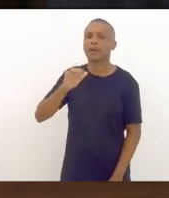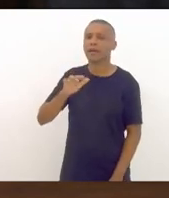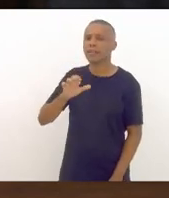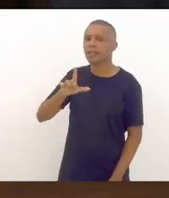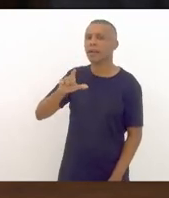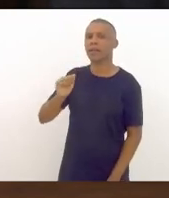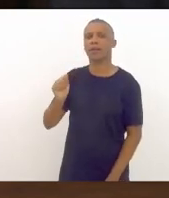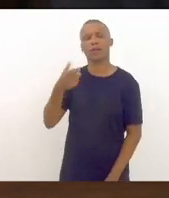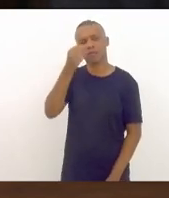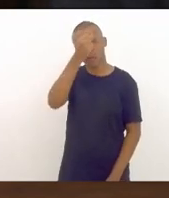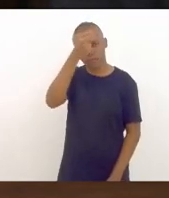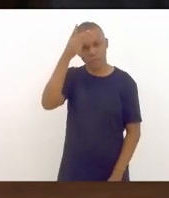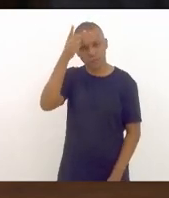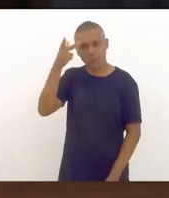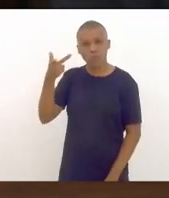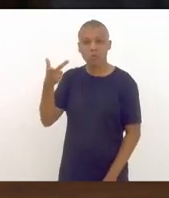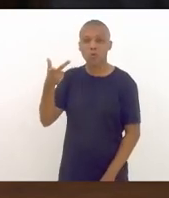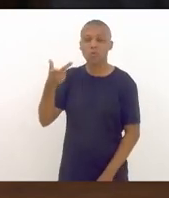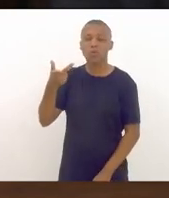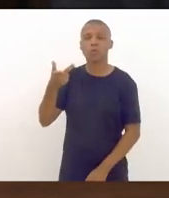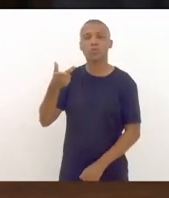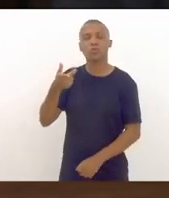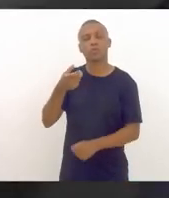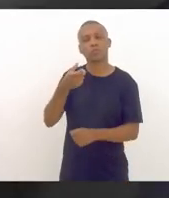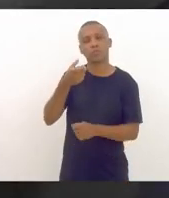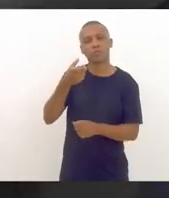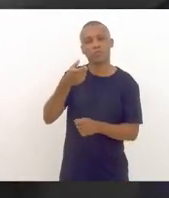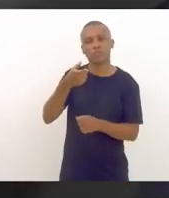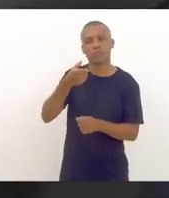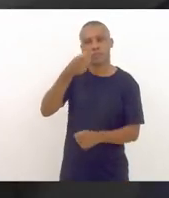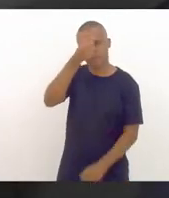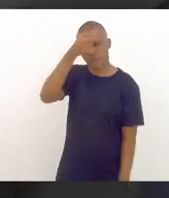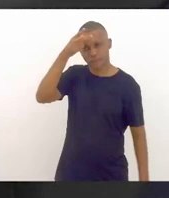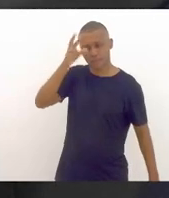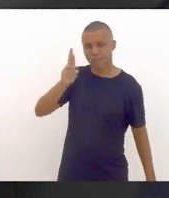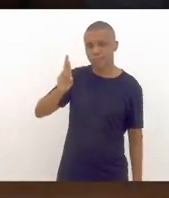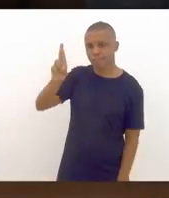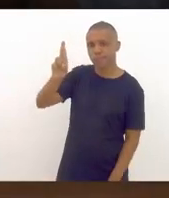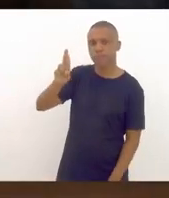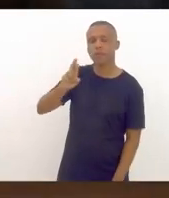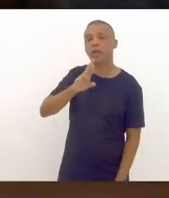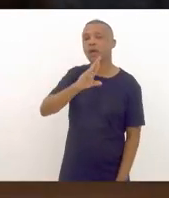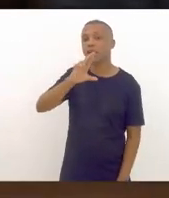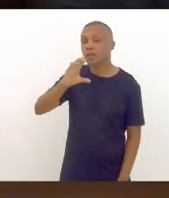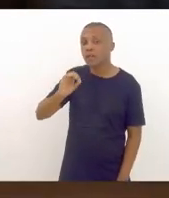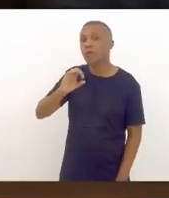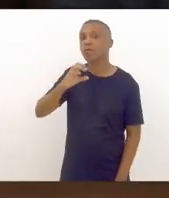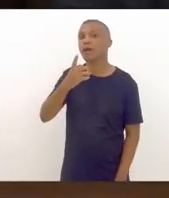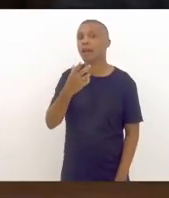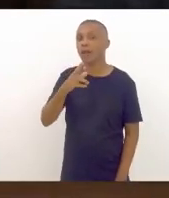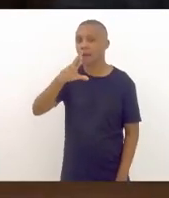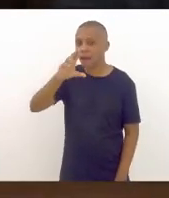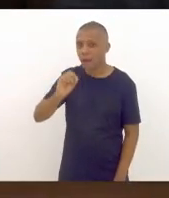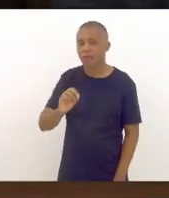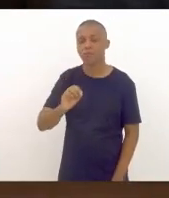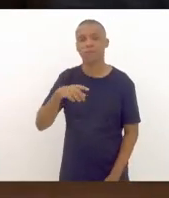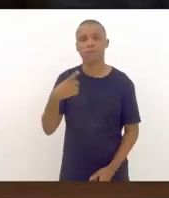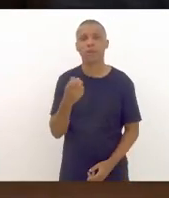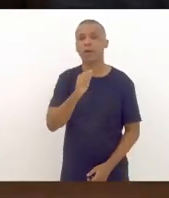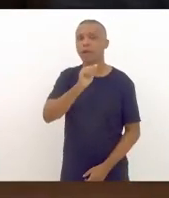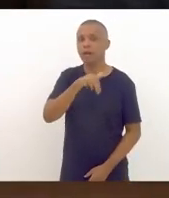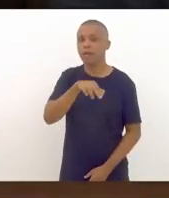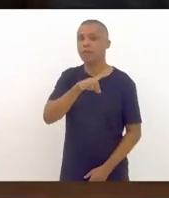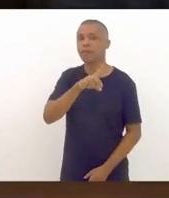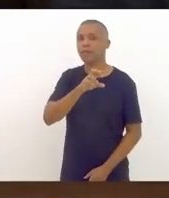nosso prefeito do município de Rio Claro, prefeito José Osmar, nosso Anderson Muriçoca,